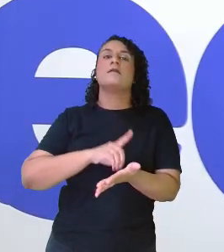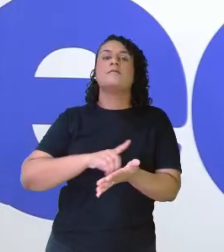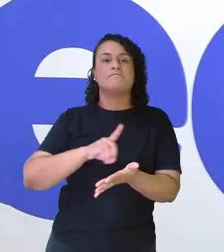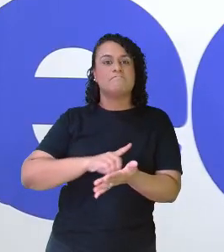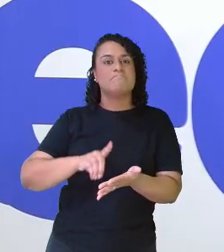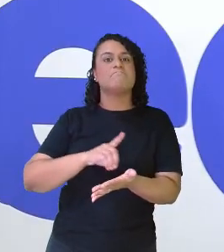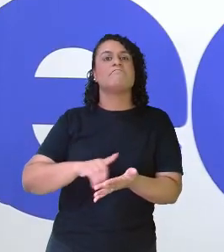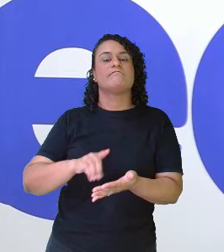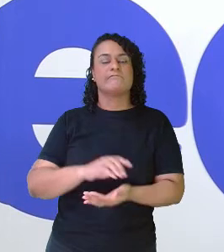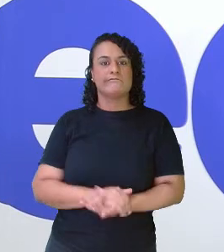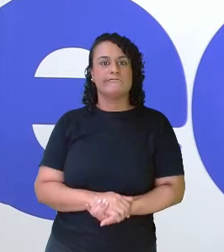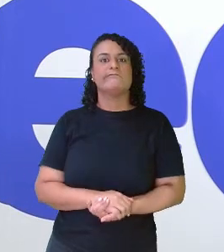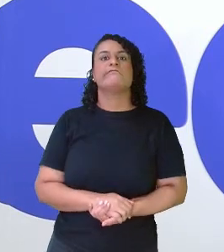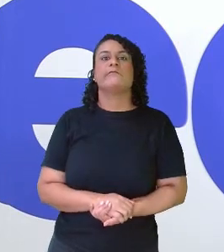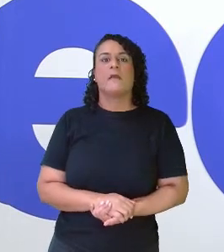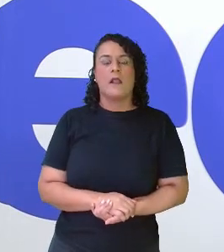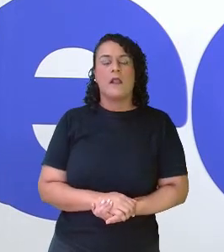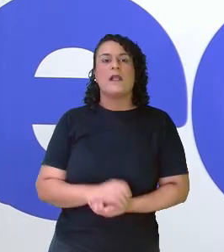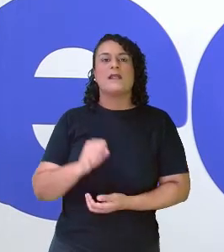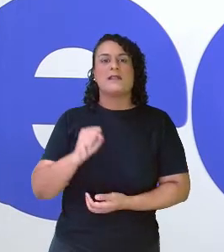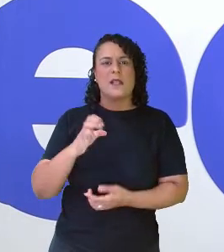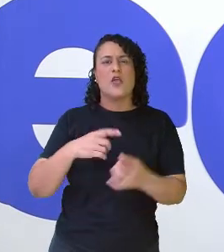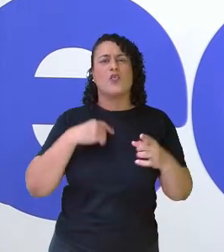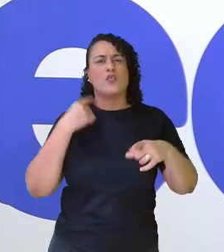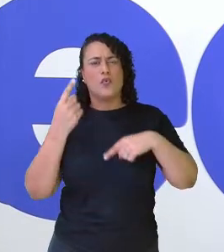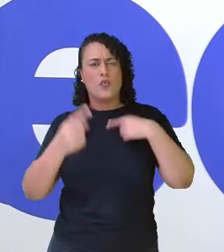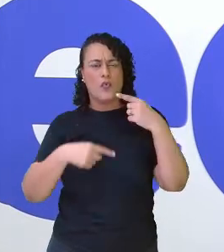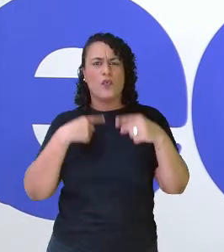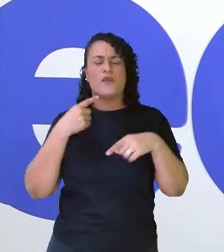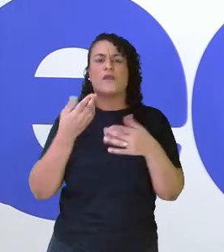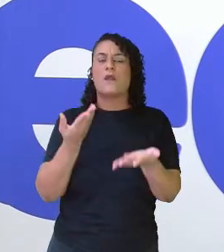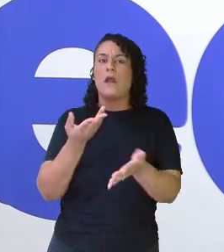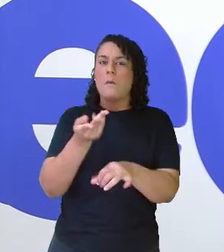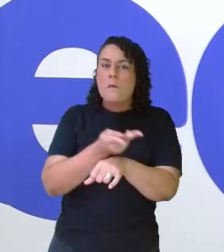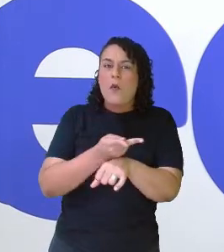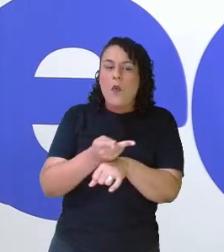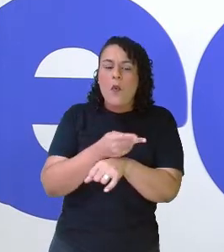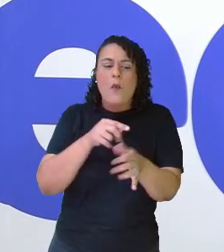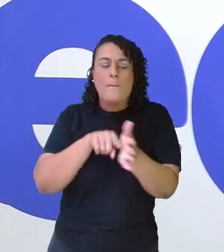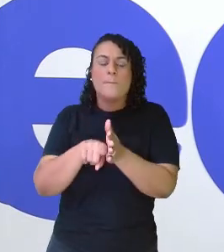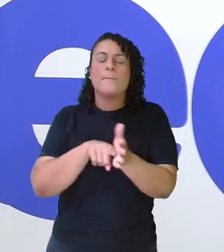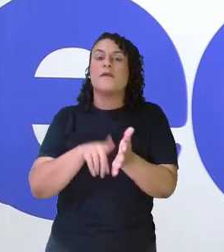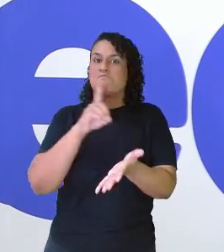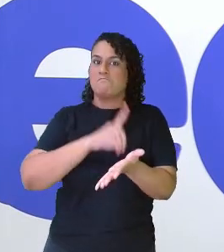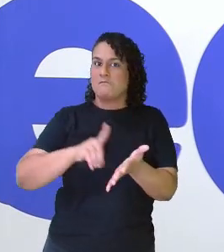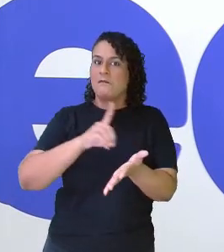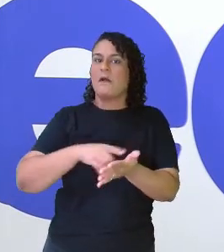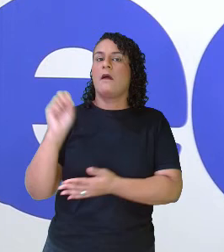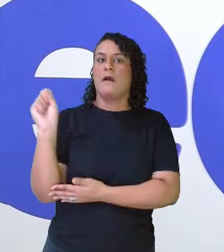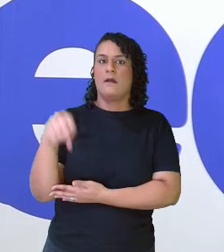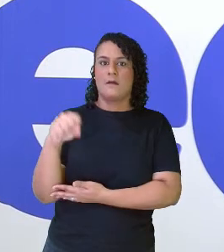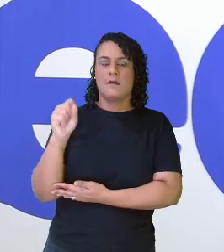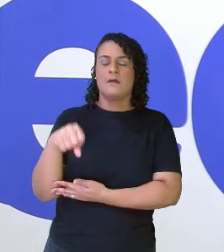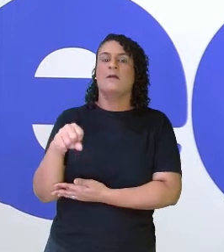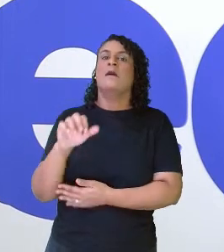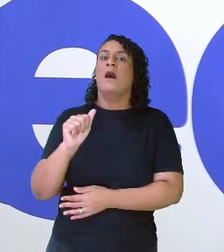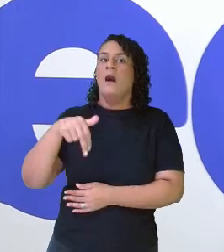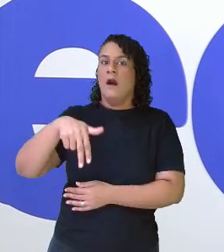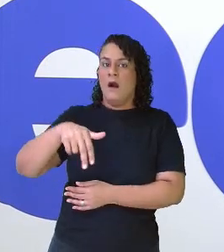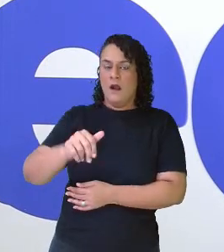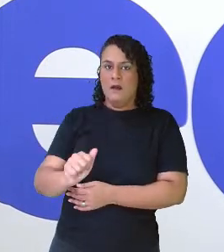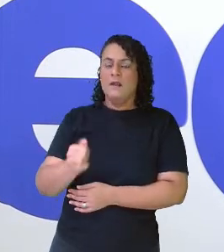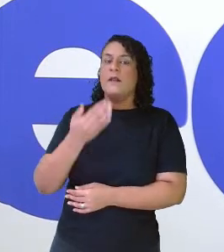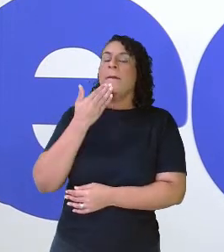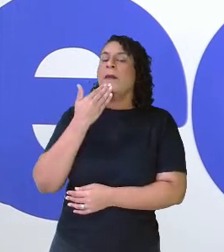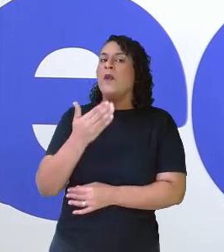de jeito nenhum. Toda dúvida que eu tenho, vou lá, né? Procuro no dicionário, sim. Inclusive aqui, viu? A Ana tá